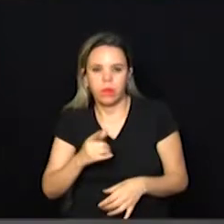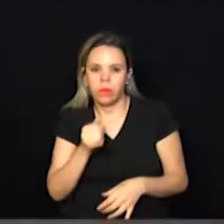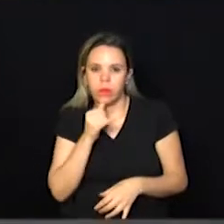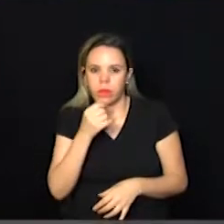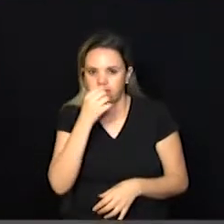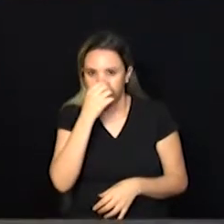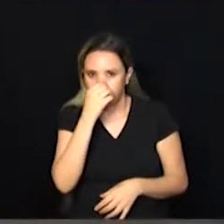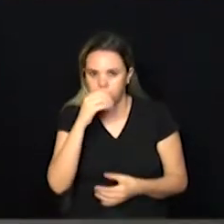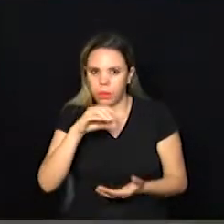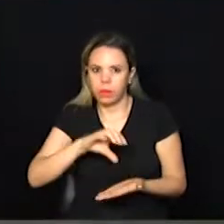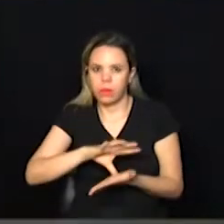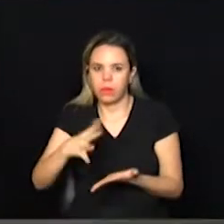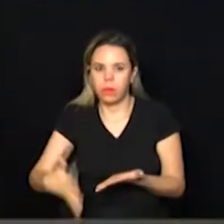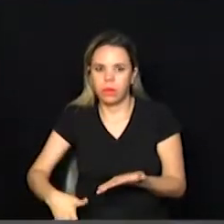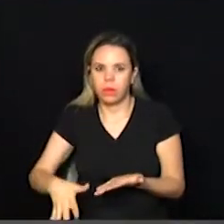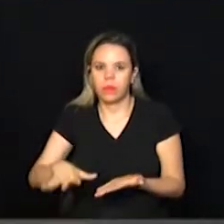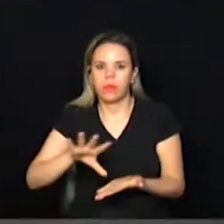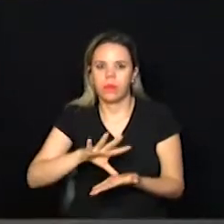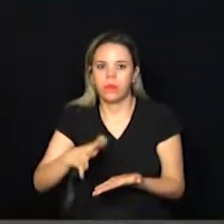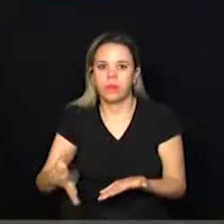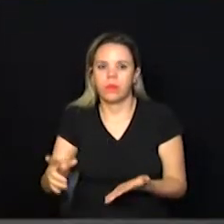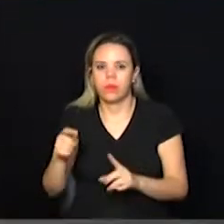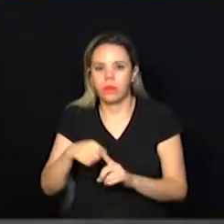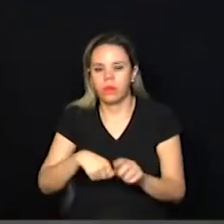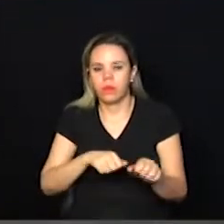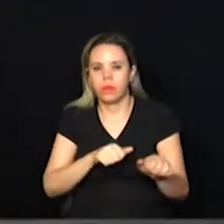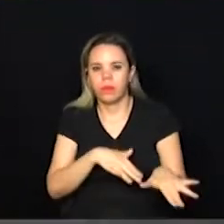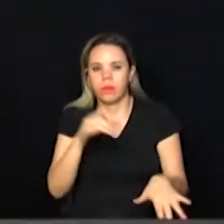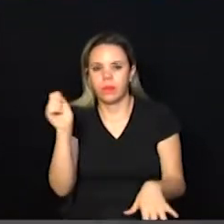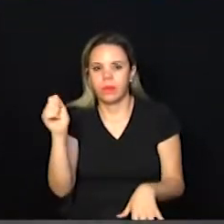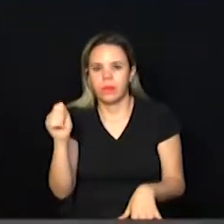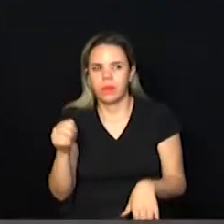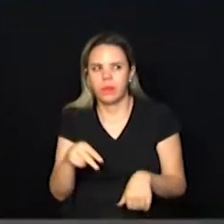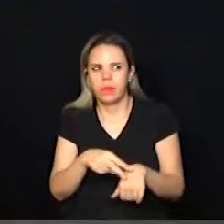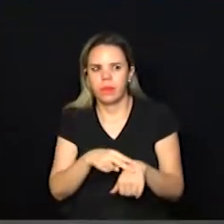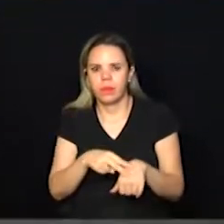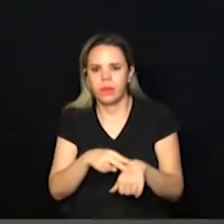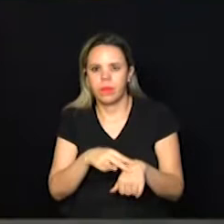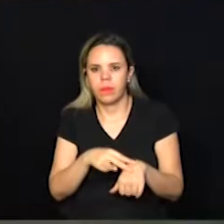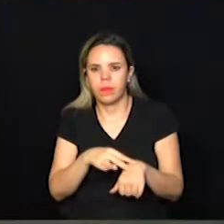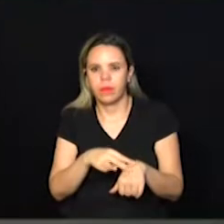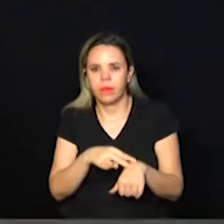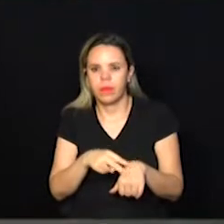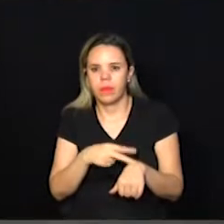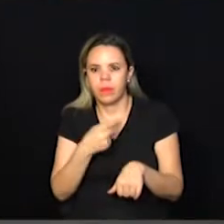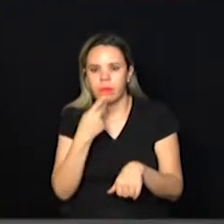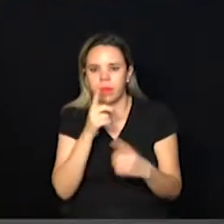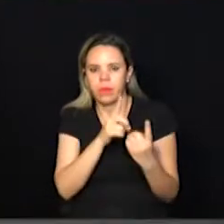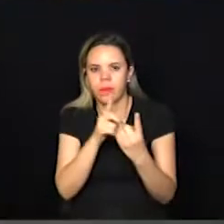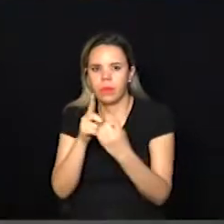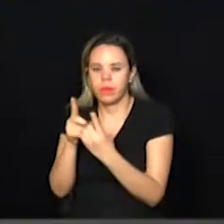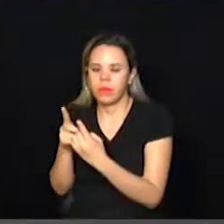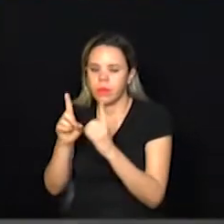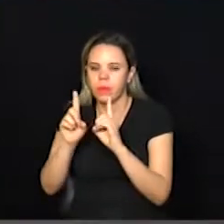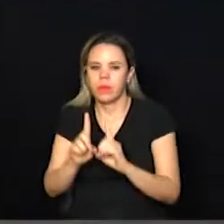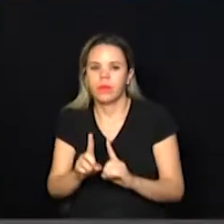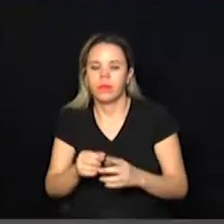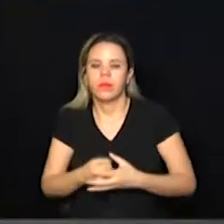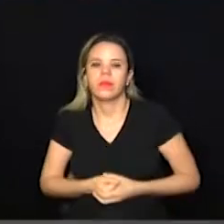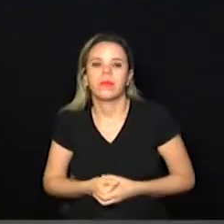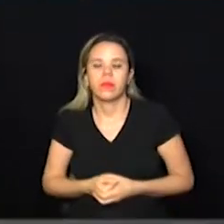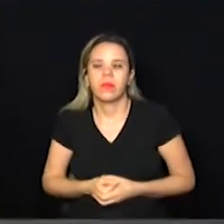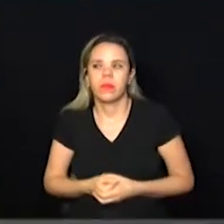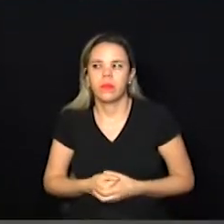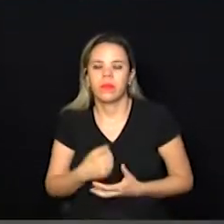nós temos a Central de Libras. E esse mês, que é o mês do Setembro Verde, nós temos falado muito sobre os serviços para a pessoa com deficiência. E